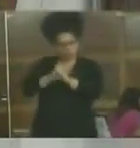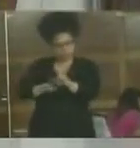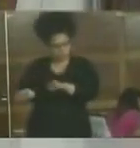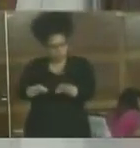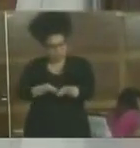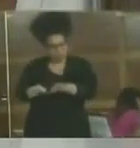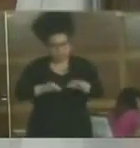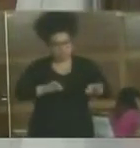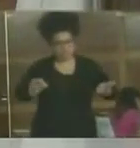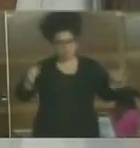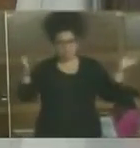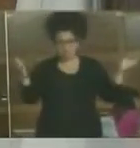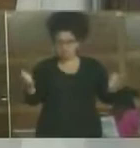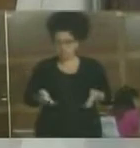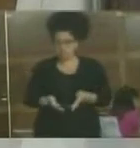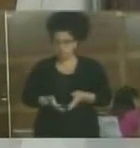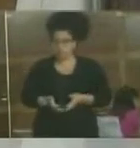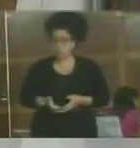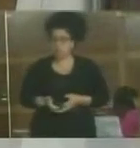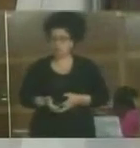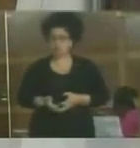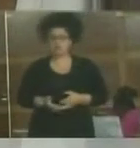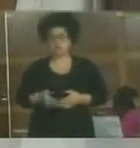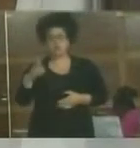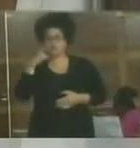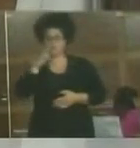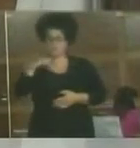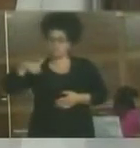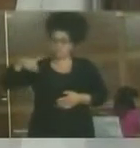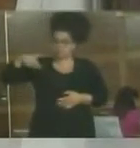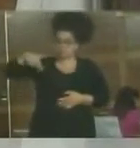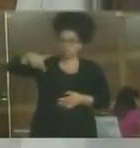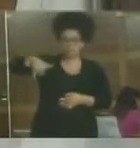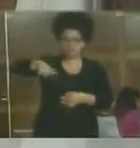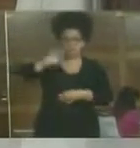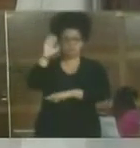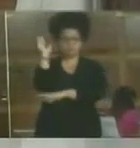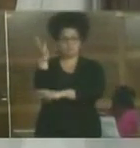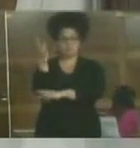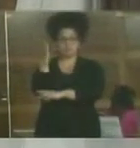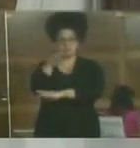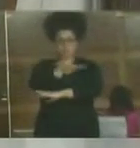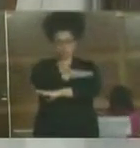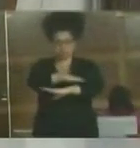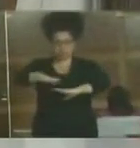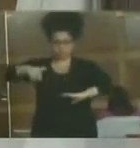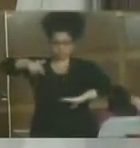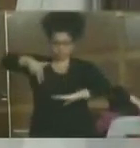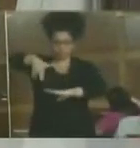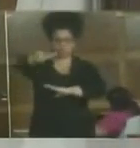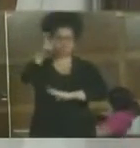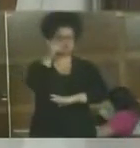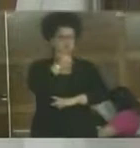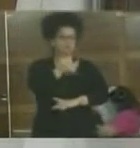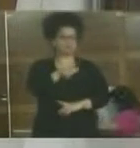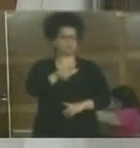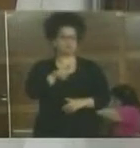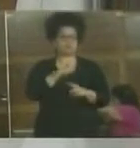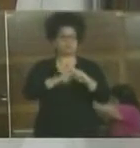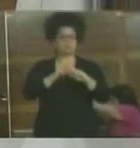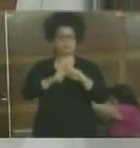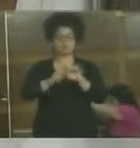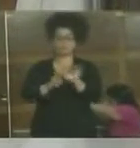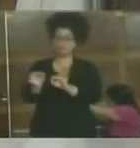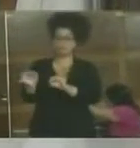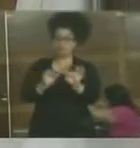pelo menos agora a gente já está podendo caminhar no deck do Cais de Santa Luzia. Então, parabéns a Beth Brito, parabéns à